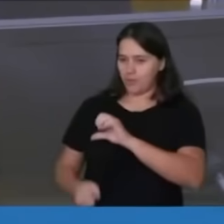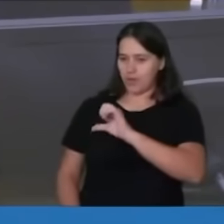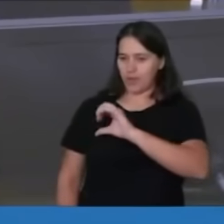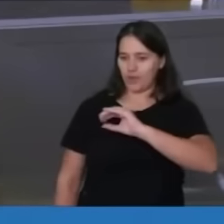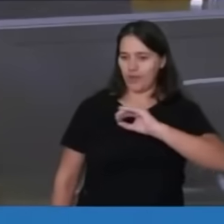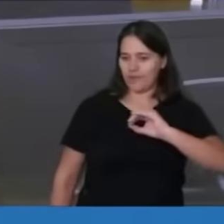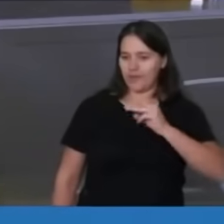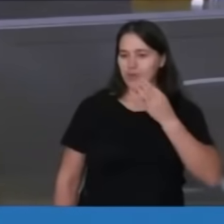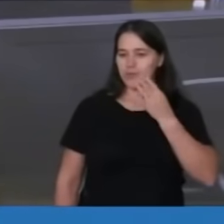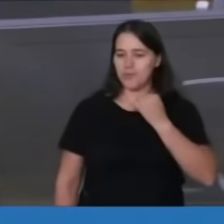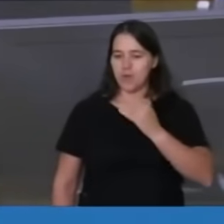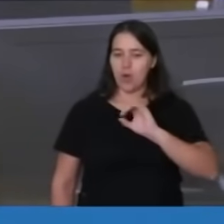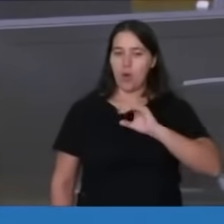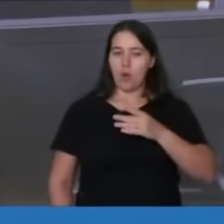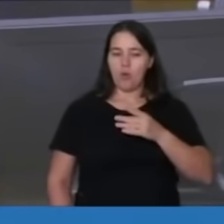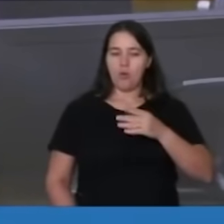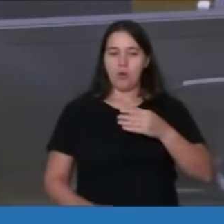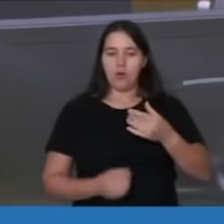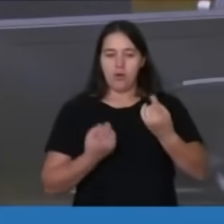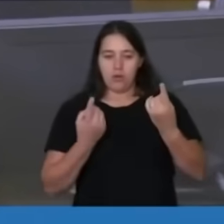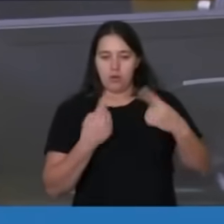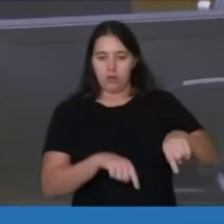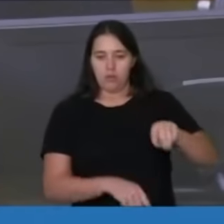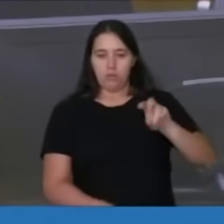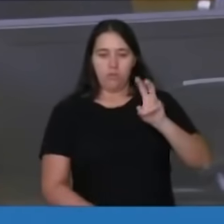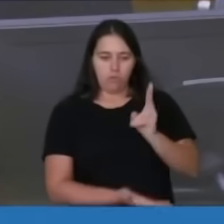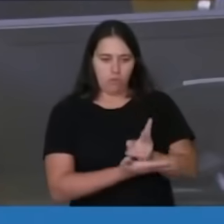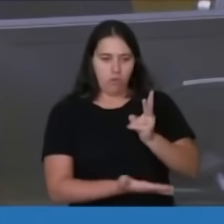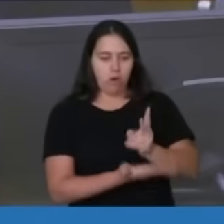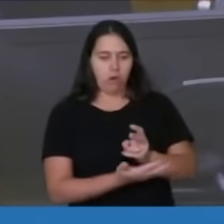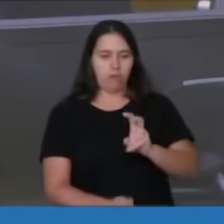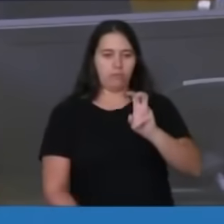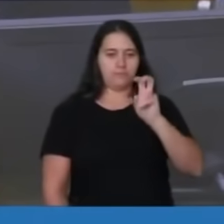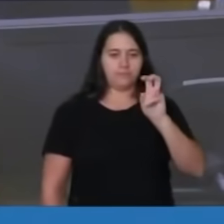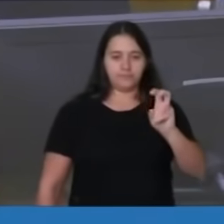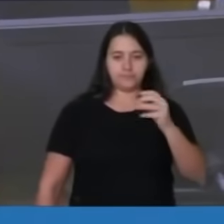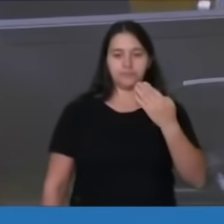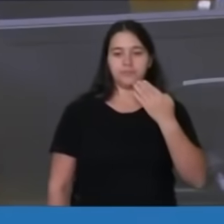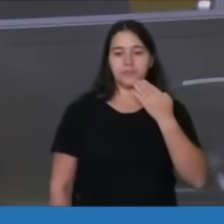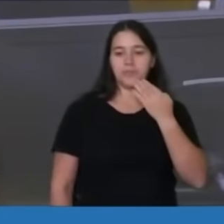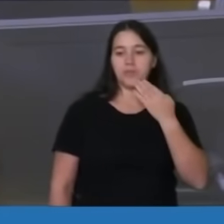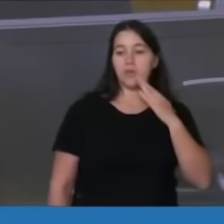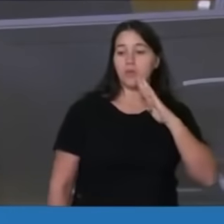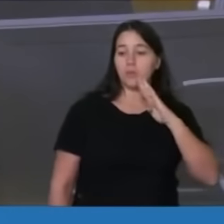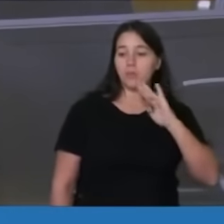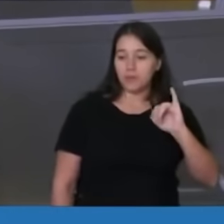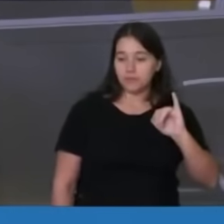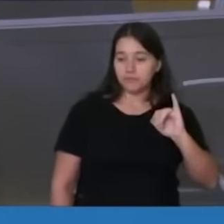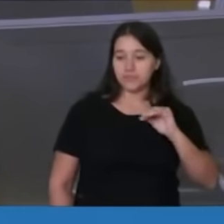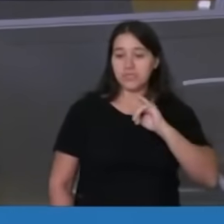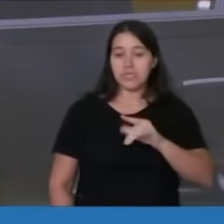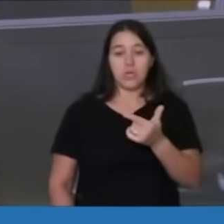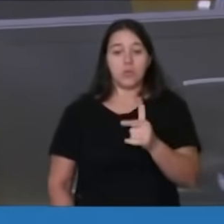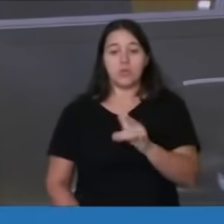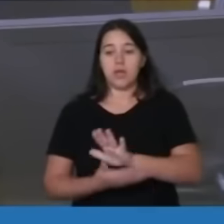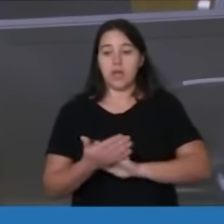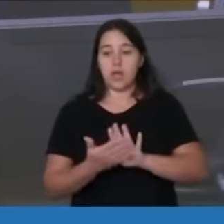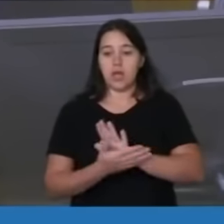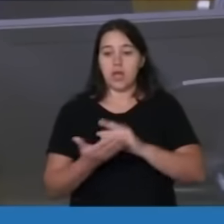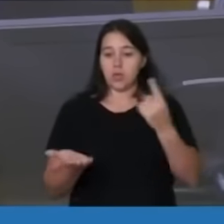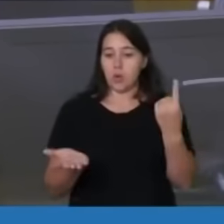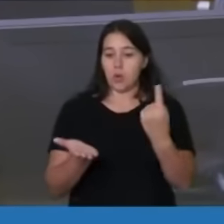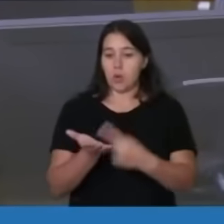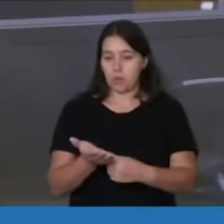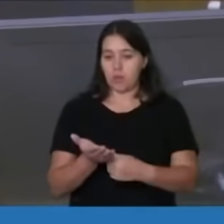ou se rejeita o destaque para manter os 5 bi. E aí o que eu quero dizer? Se não houver um encaminhamento de composição de acordo do